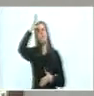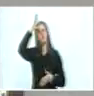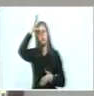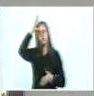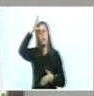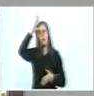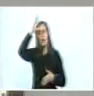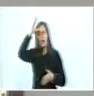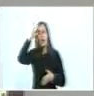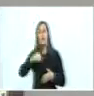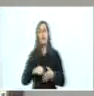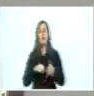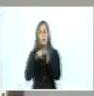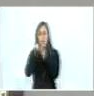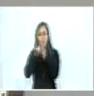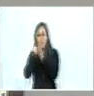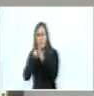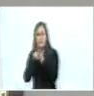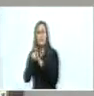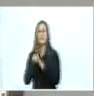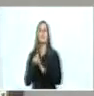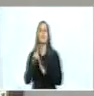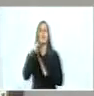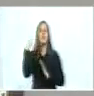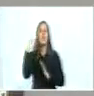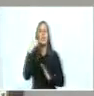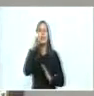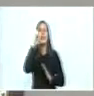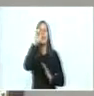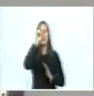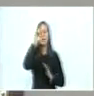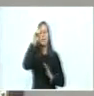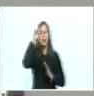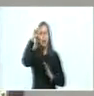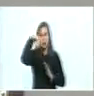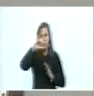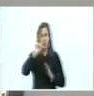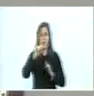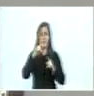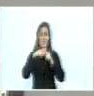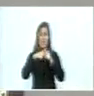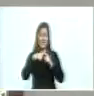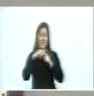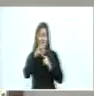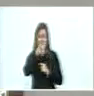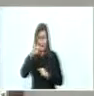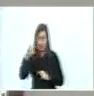nós, e talvez, vereador Edelmino, se os governos passados tivessem cuidado